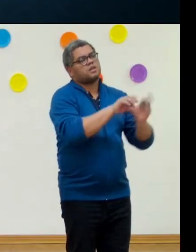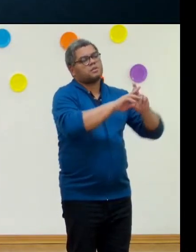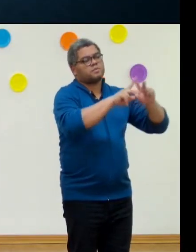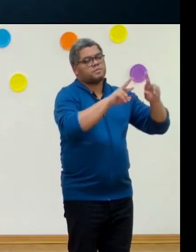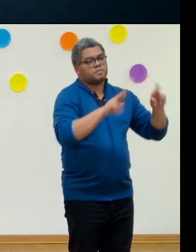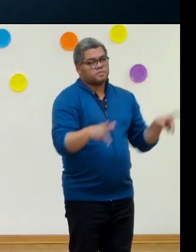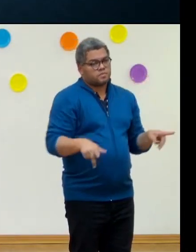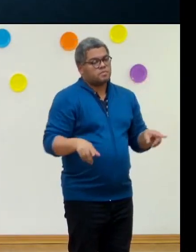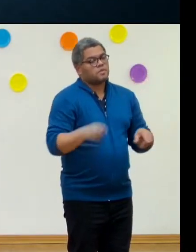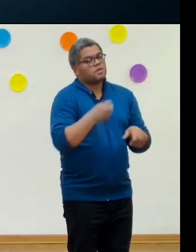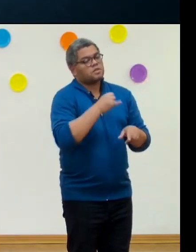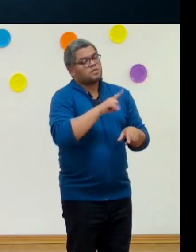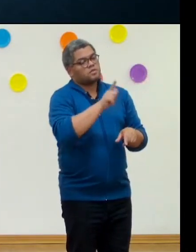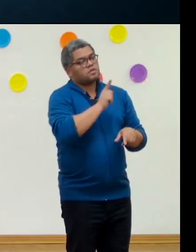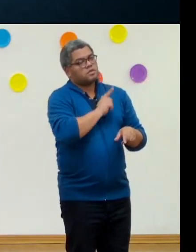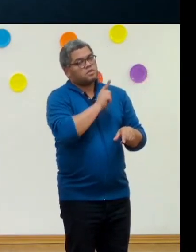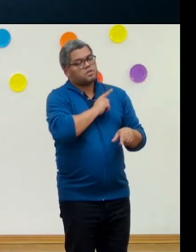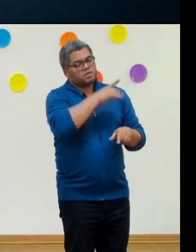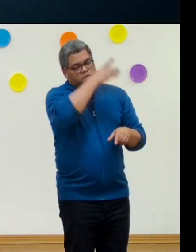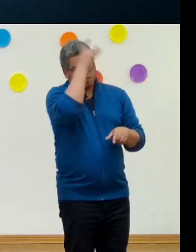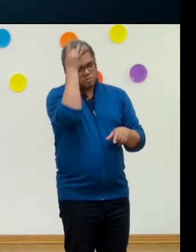textos, se você tem o Espírito Santo dentro de você.